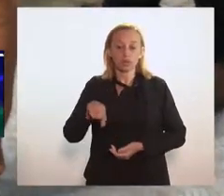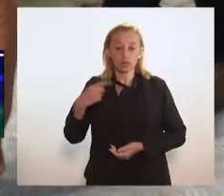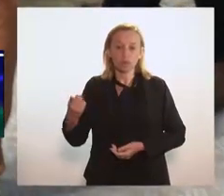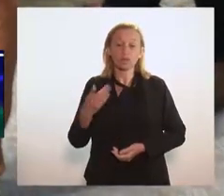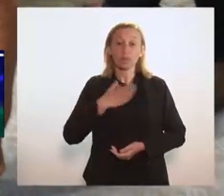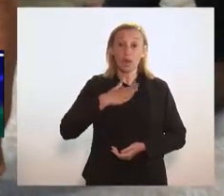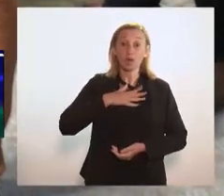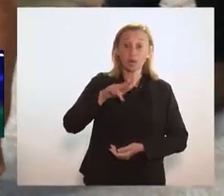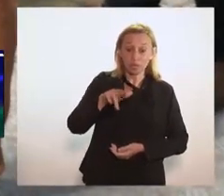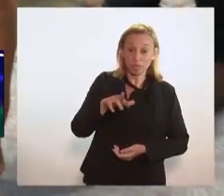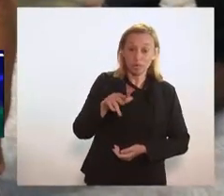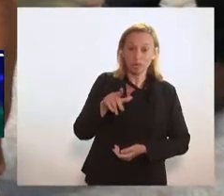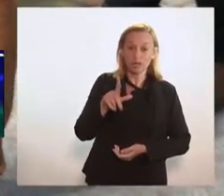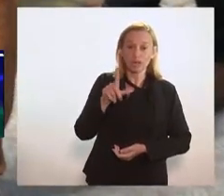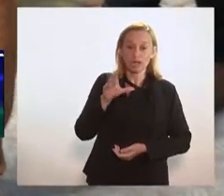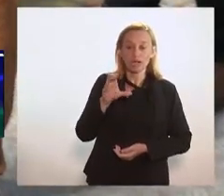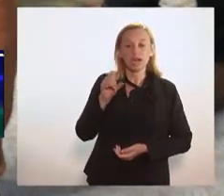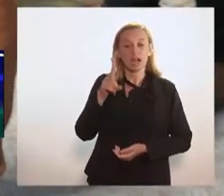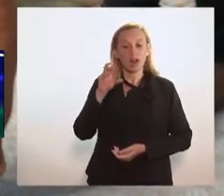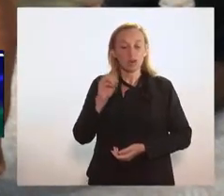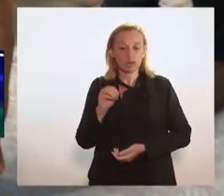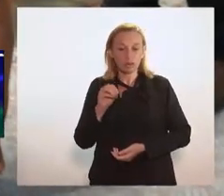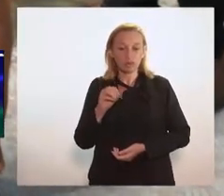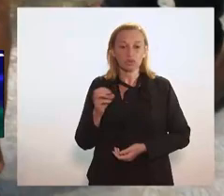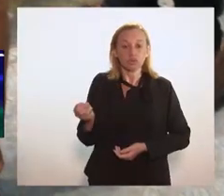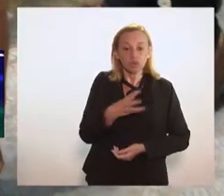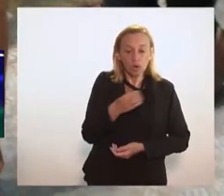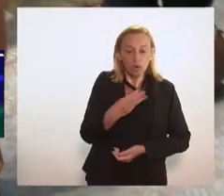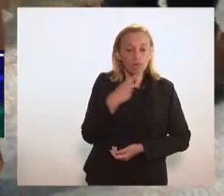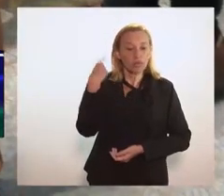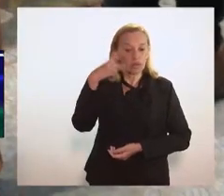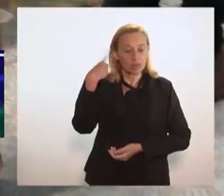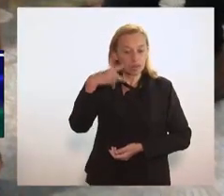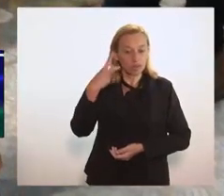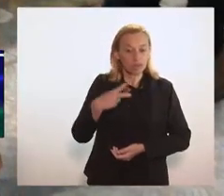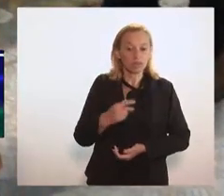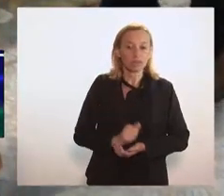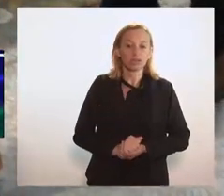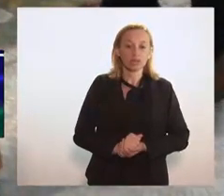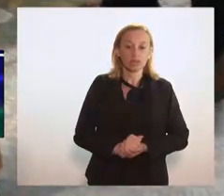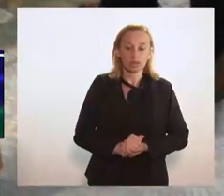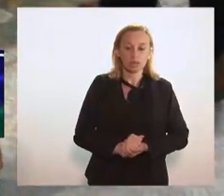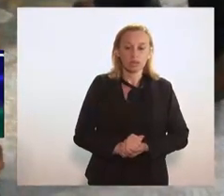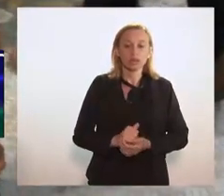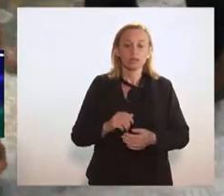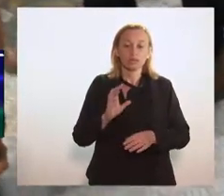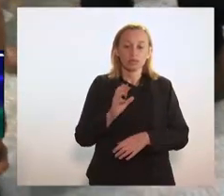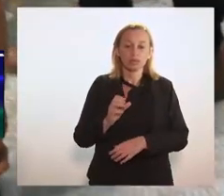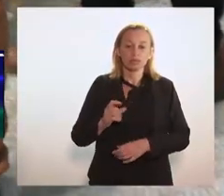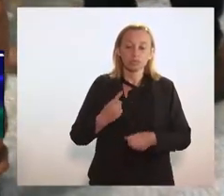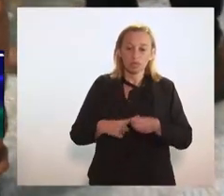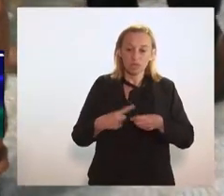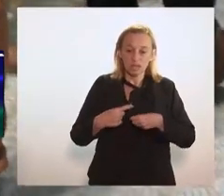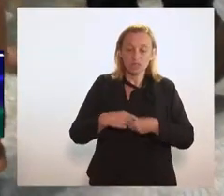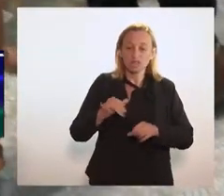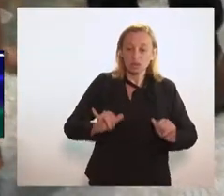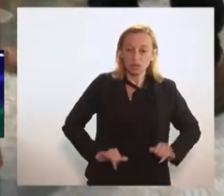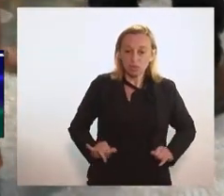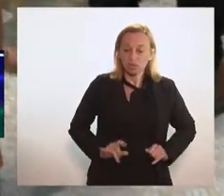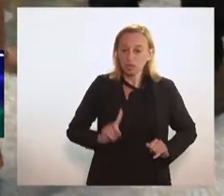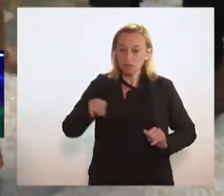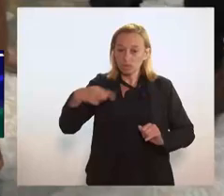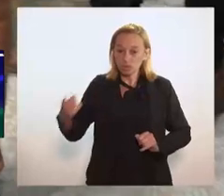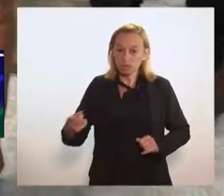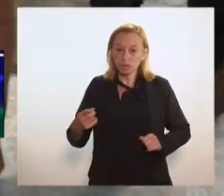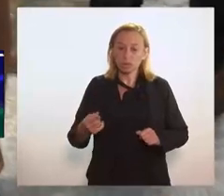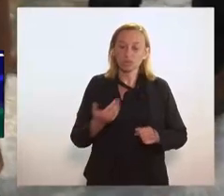irmão, o Glauber Poubel. Vereadores novos que vêm exercendo a função com maestria, no município sofrido pelas gestões anteriores. Então é um